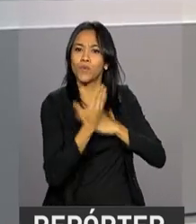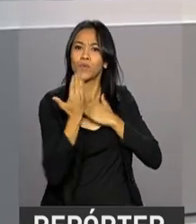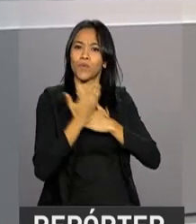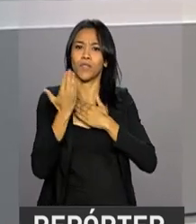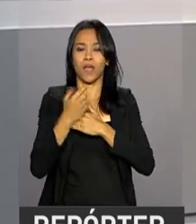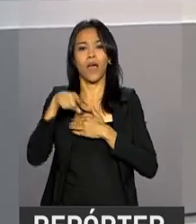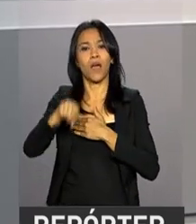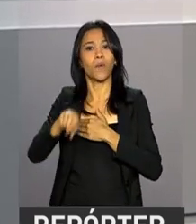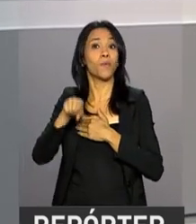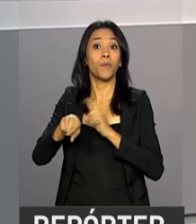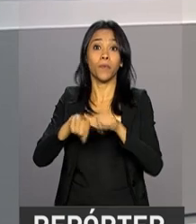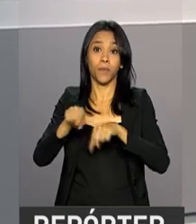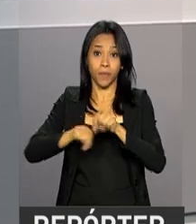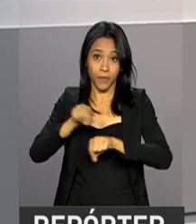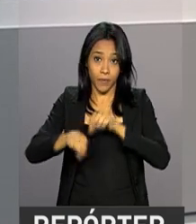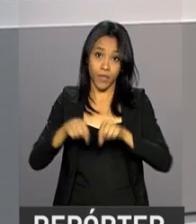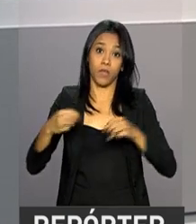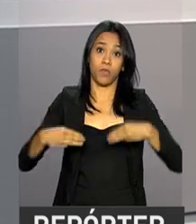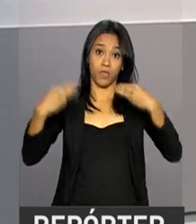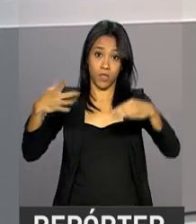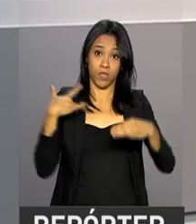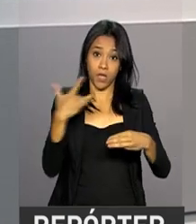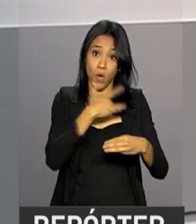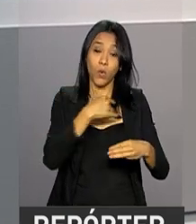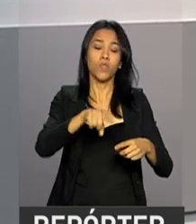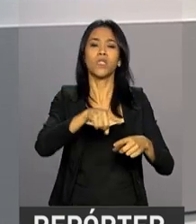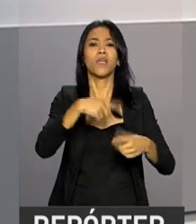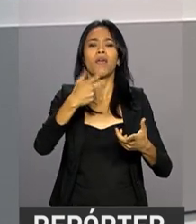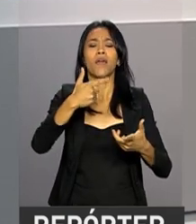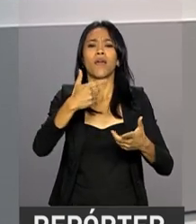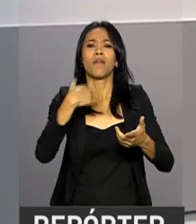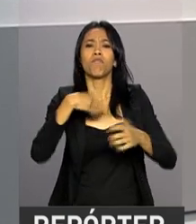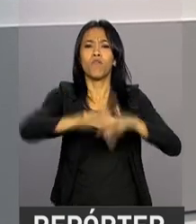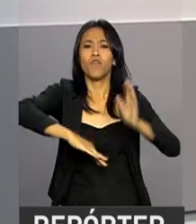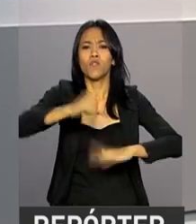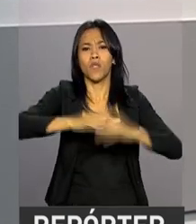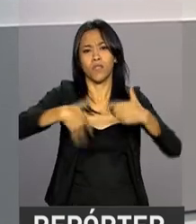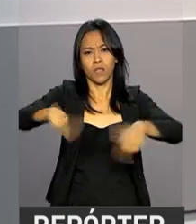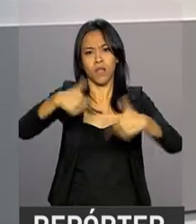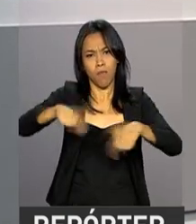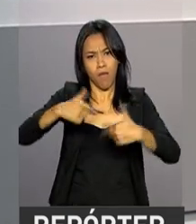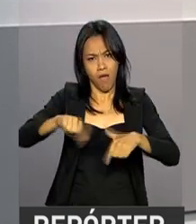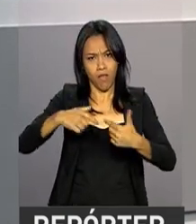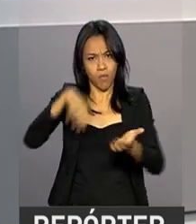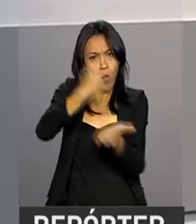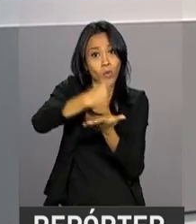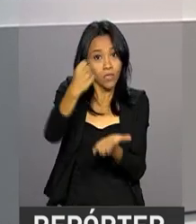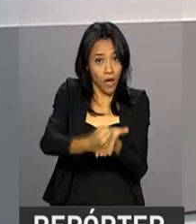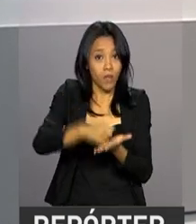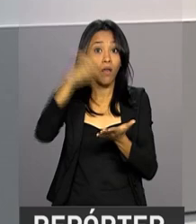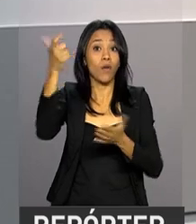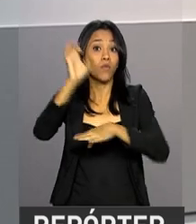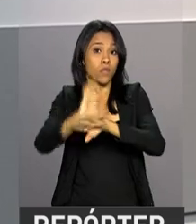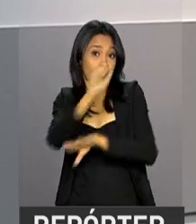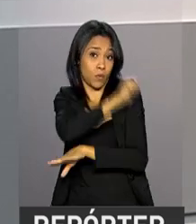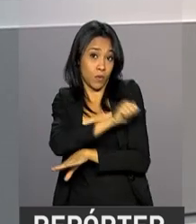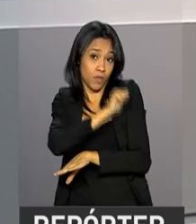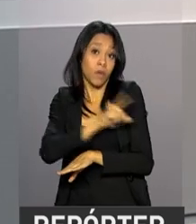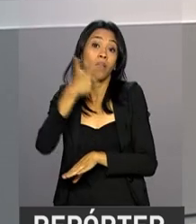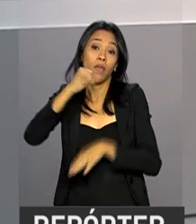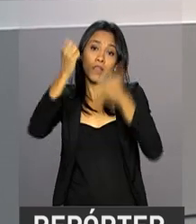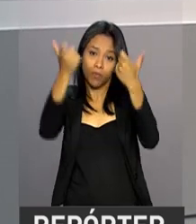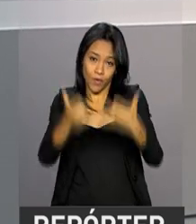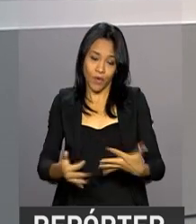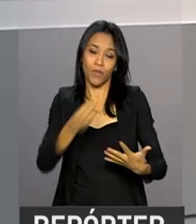temporários de profissionais que atuam em hospitais federais do rio de janeiro as informações foram dadas pelo ministro da saúde